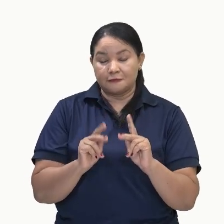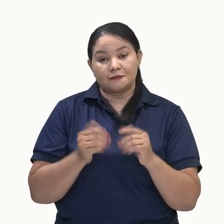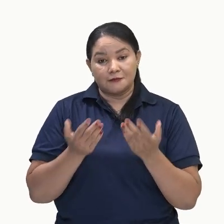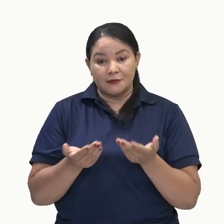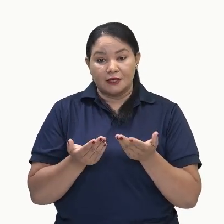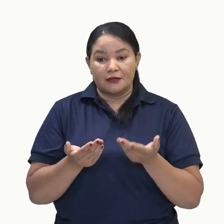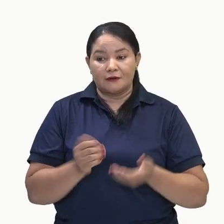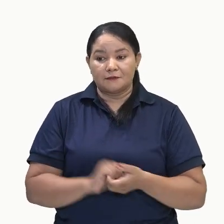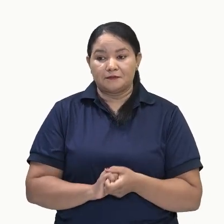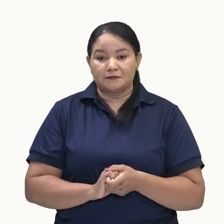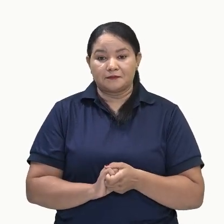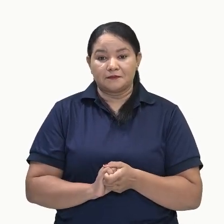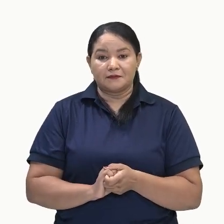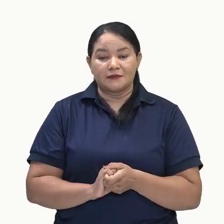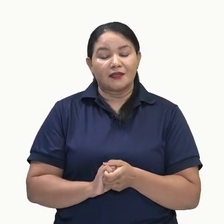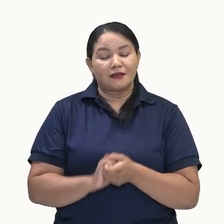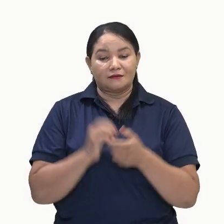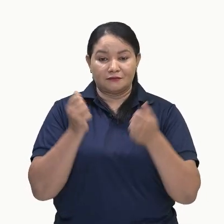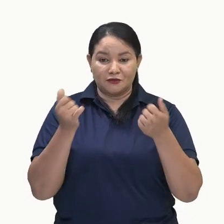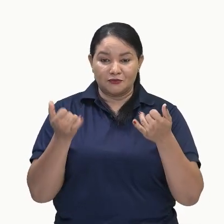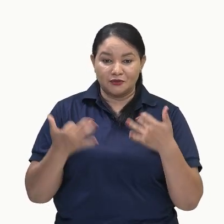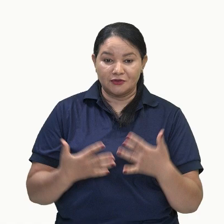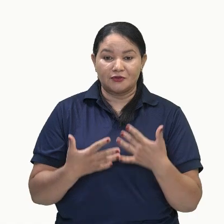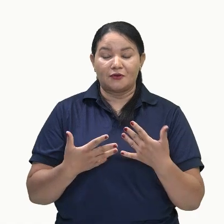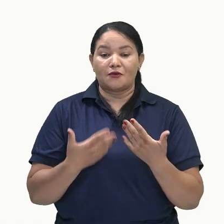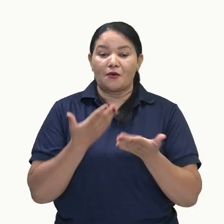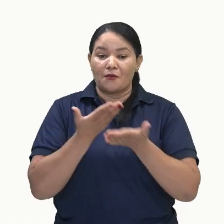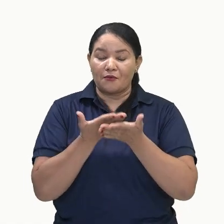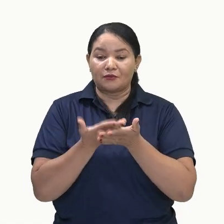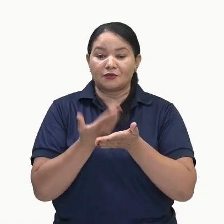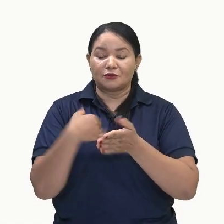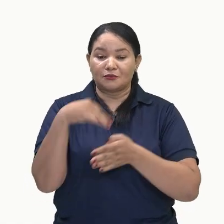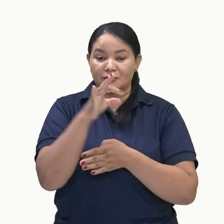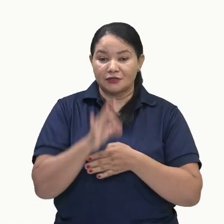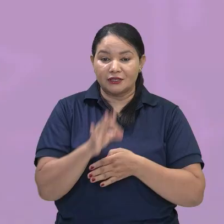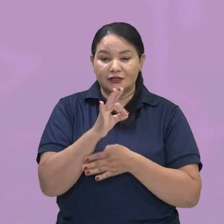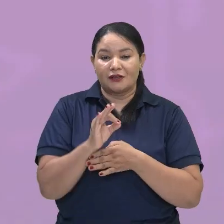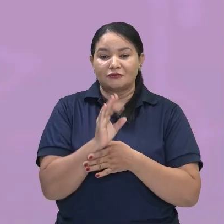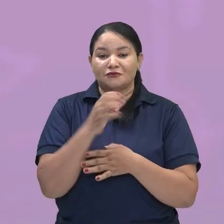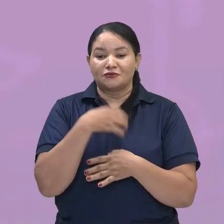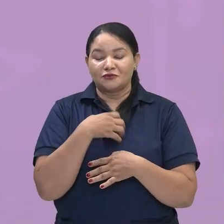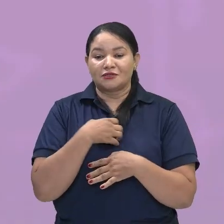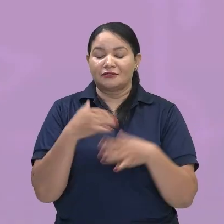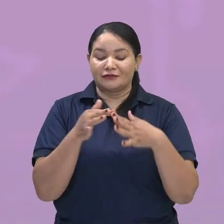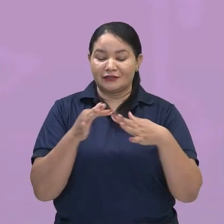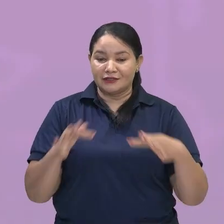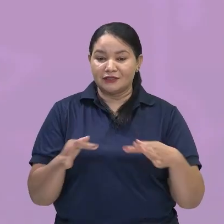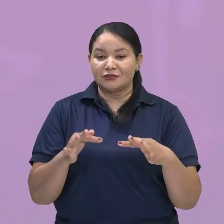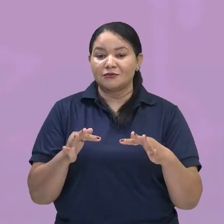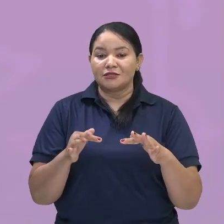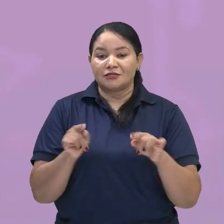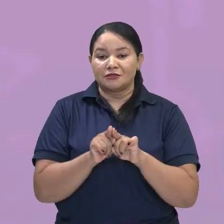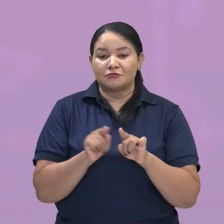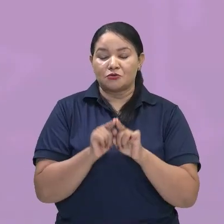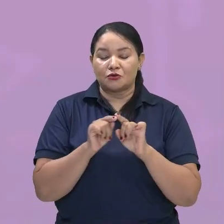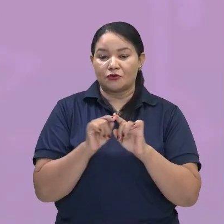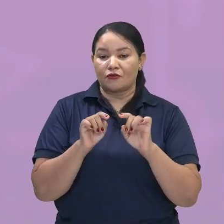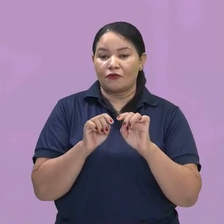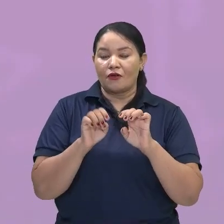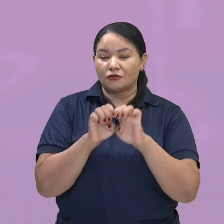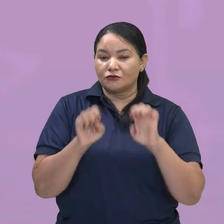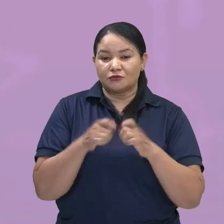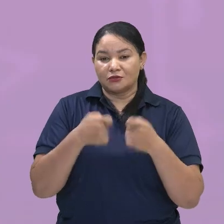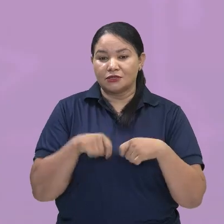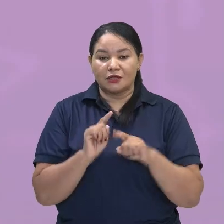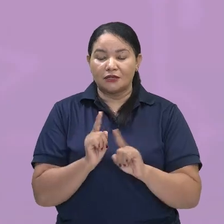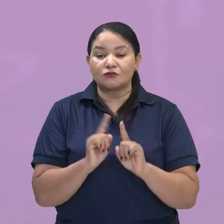alunos, essa foi aqui a nossa aula sobre porcentagem de uma forma simples, sem usar fórmula, só usando o